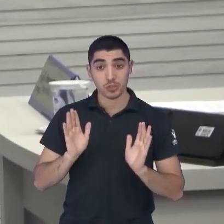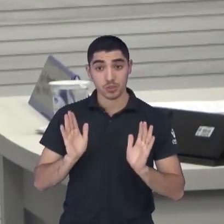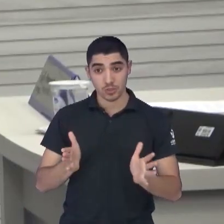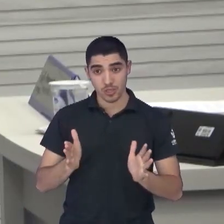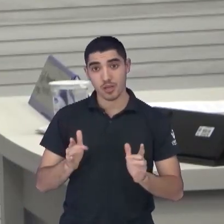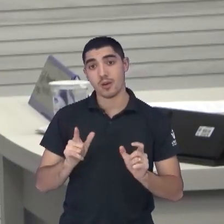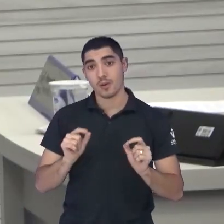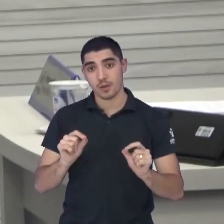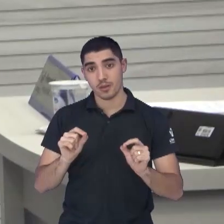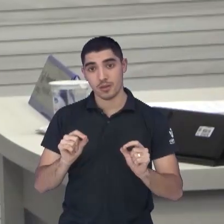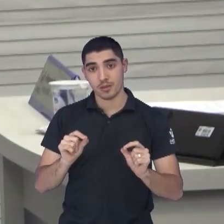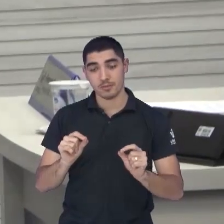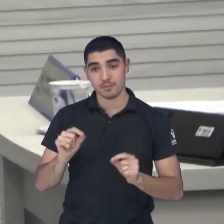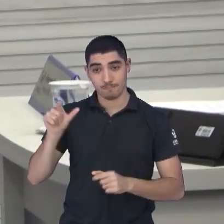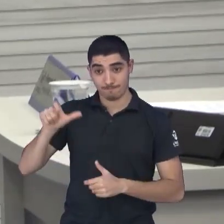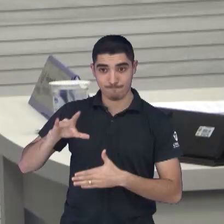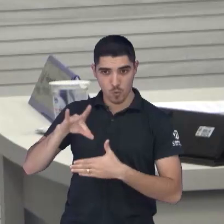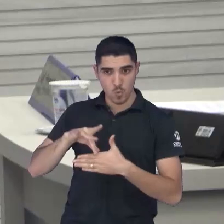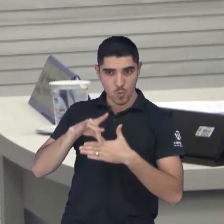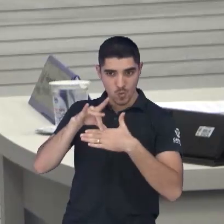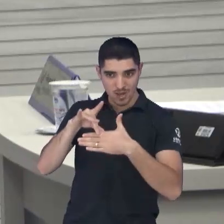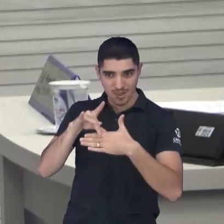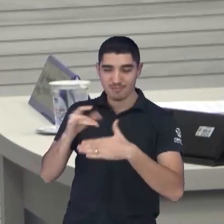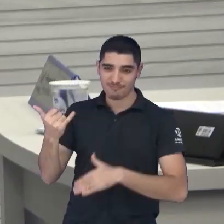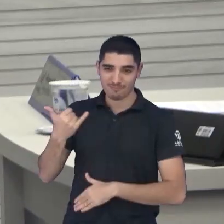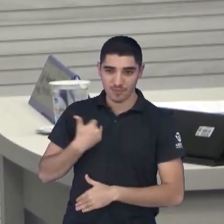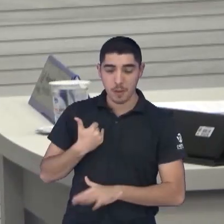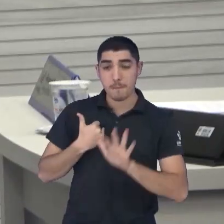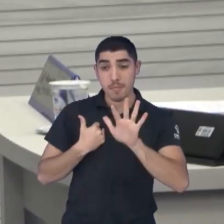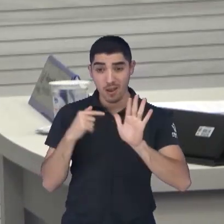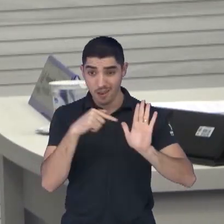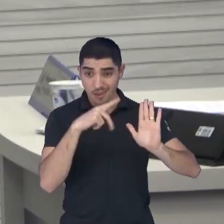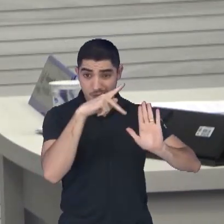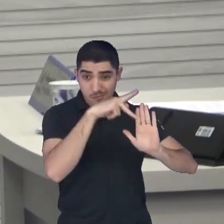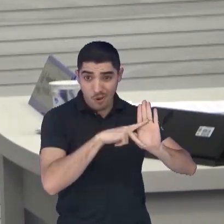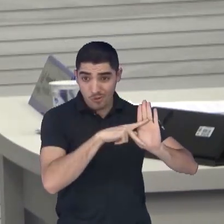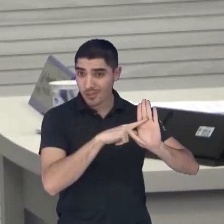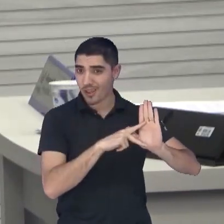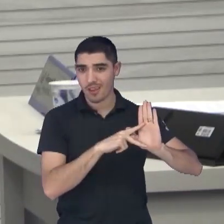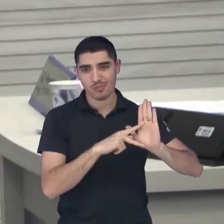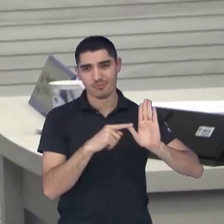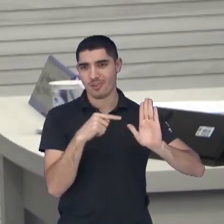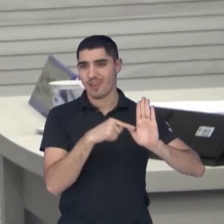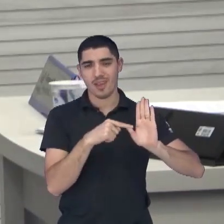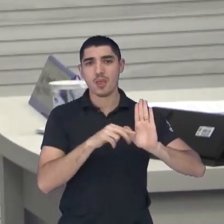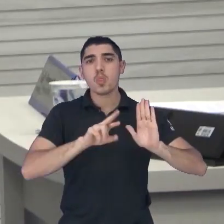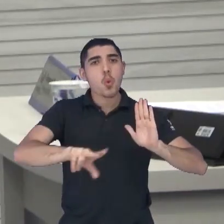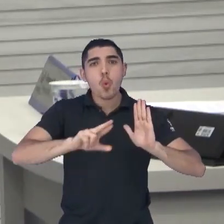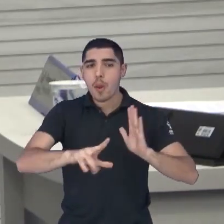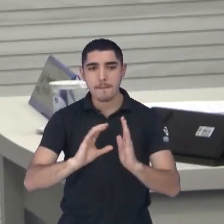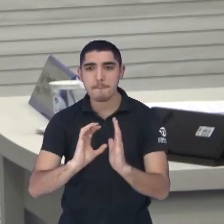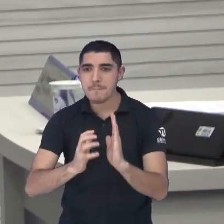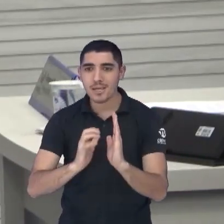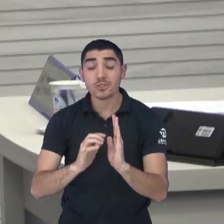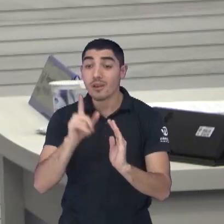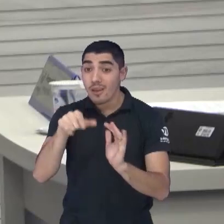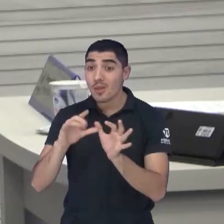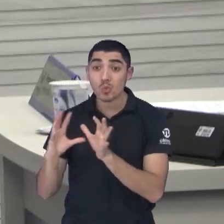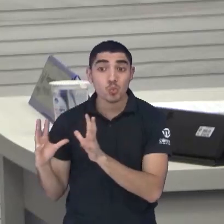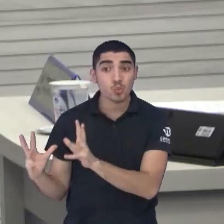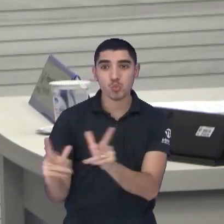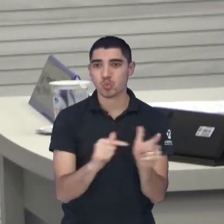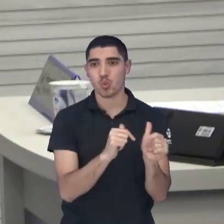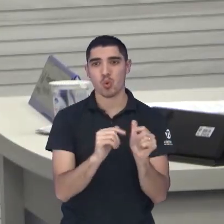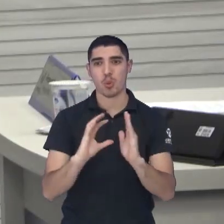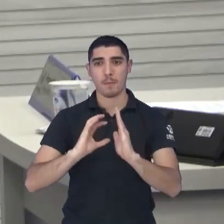recomendação do líder, né, eu acredito que o projeto é um projeto suprapartidário, suprapoder, né, os poderes, né, a